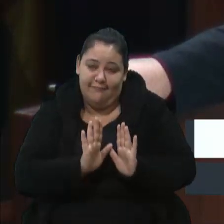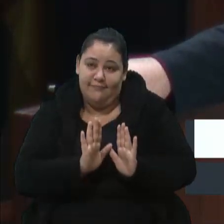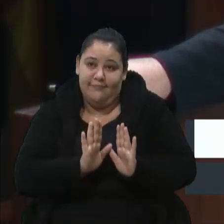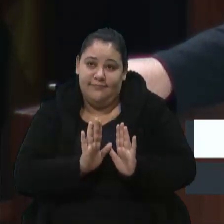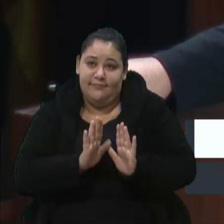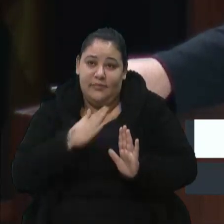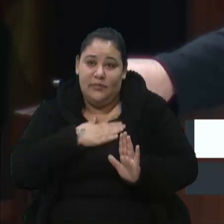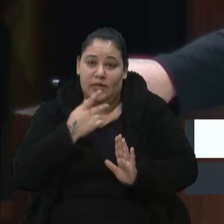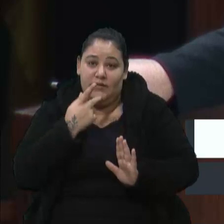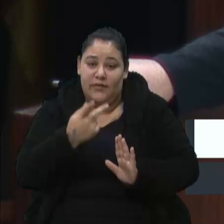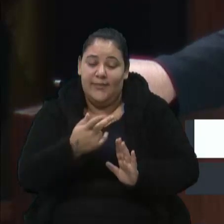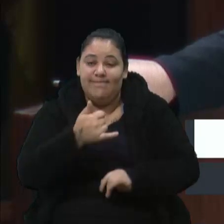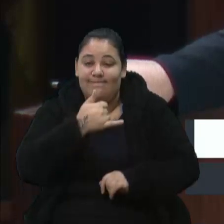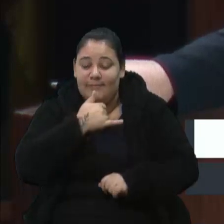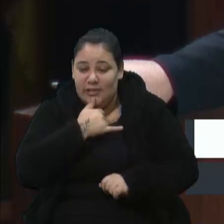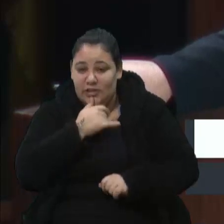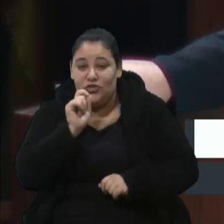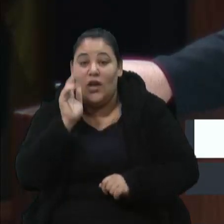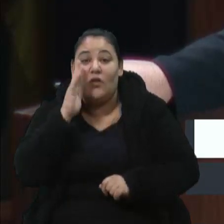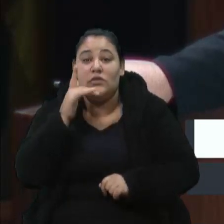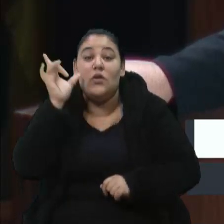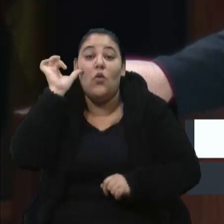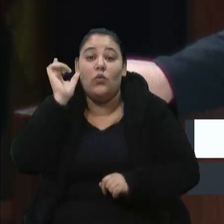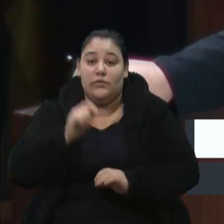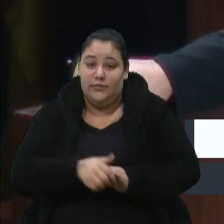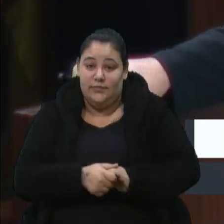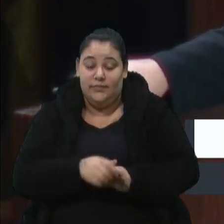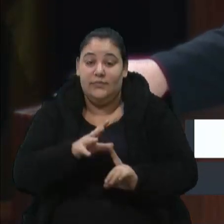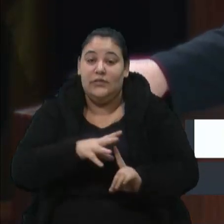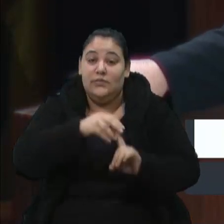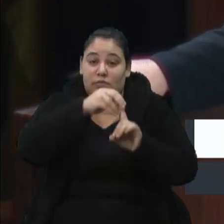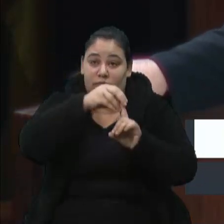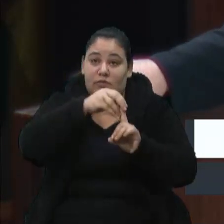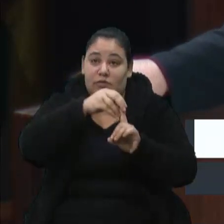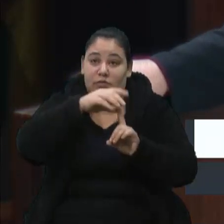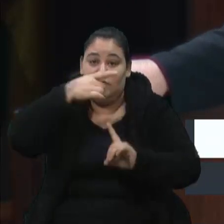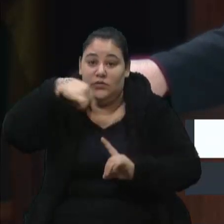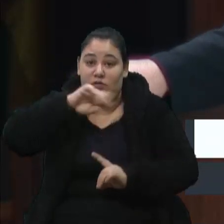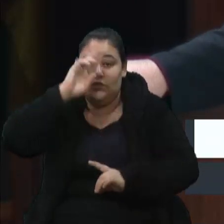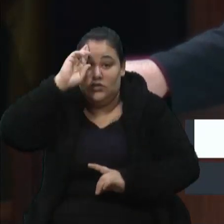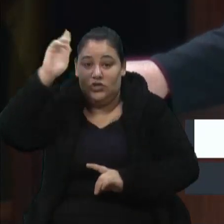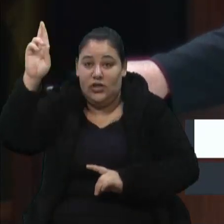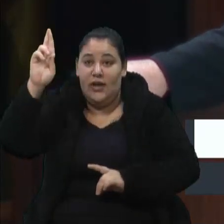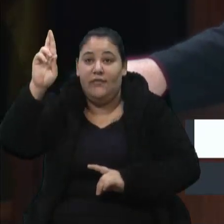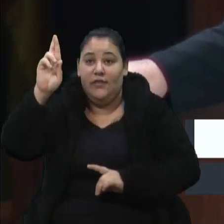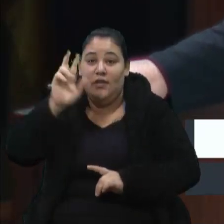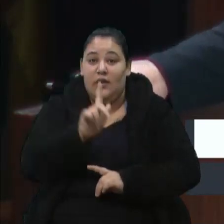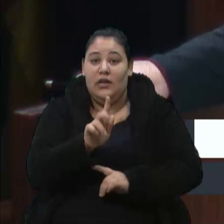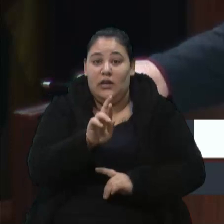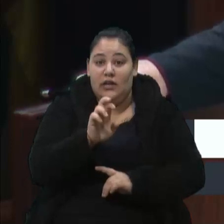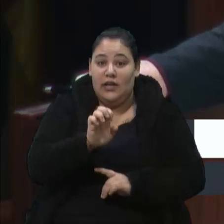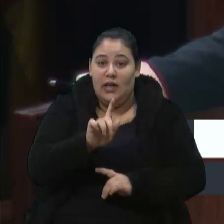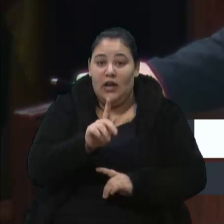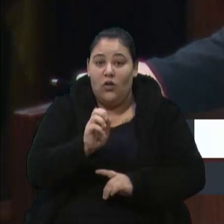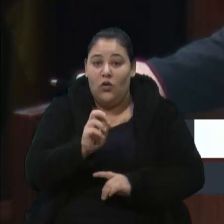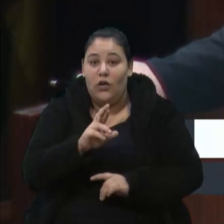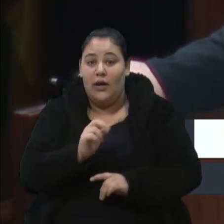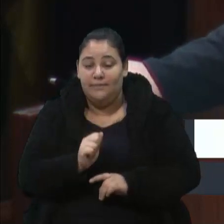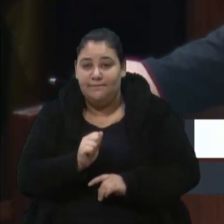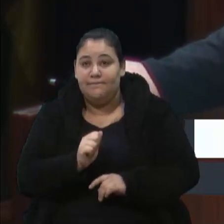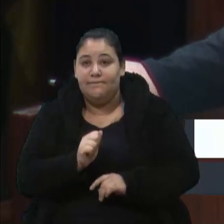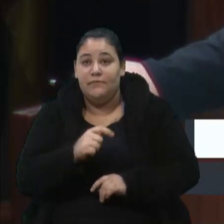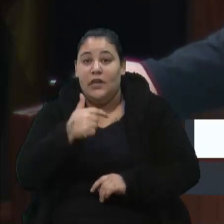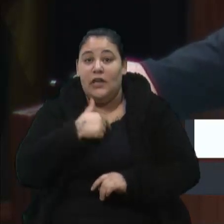essa minha fala de lamentar o que aconteceu ontem, principalmente para a nossa chefe de gabinete, a Grégora Fortuna, que, olha, eu